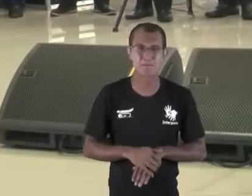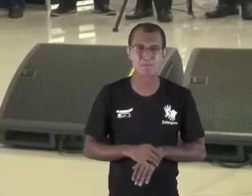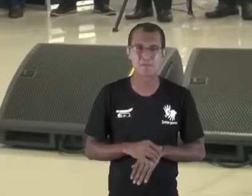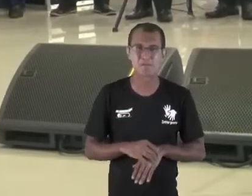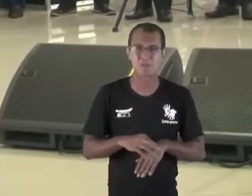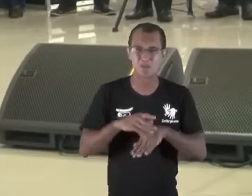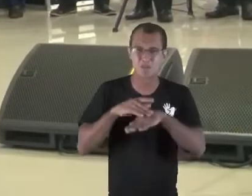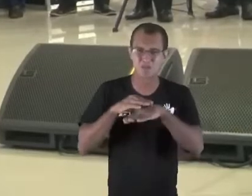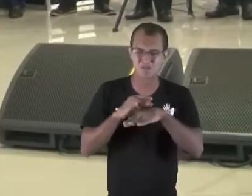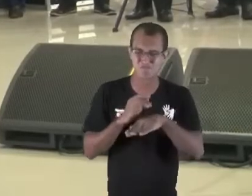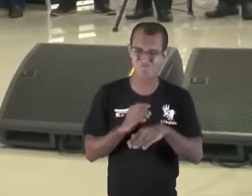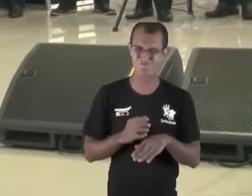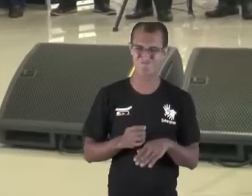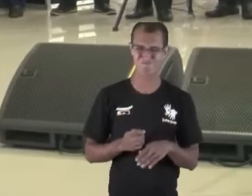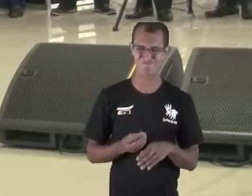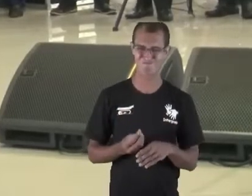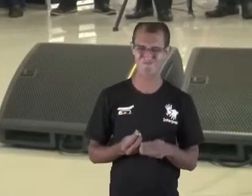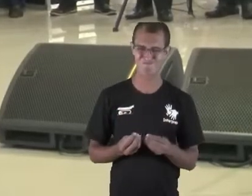feridos,